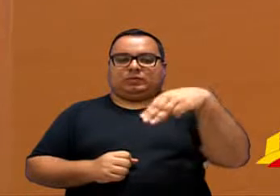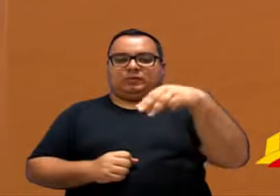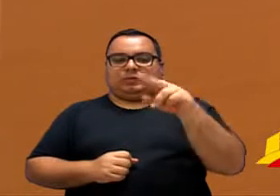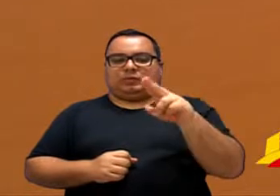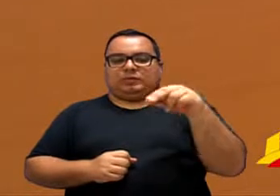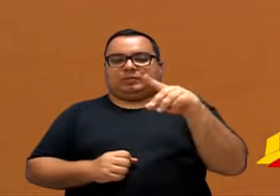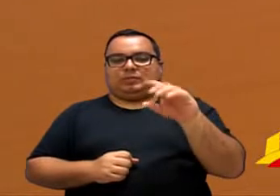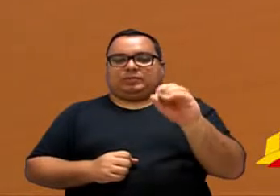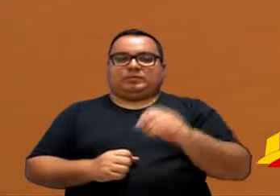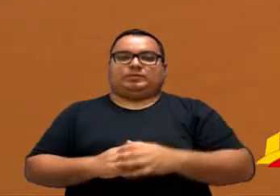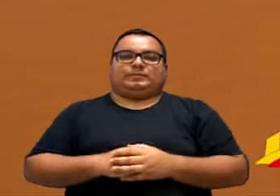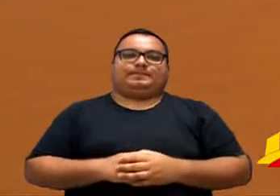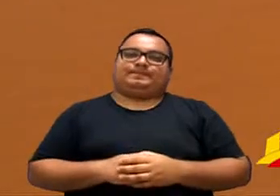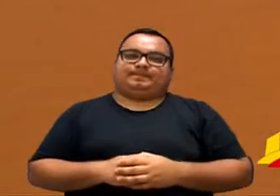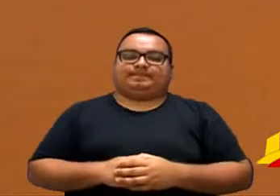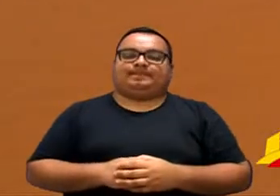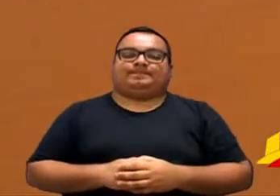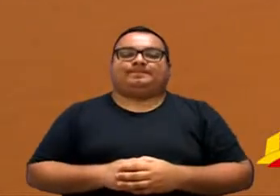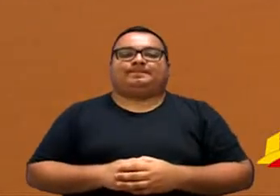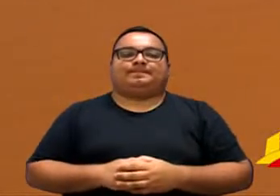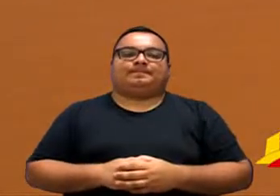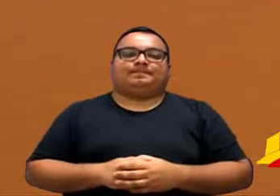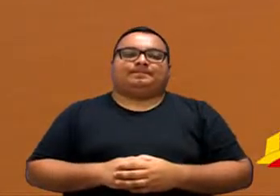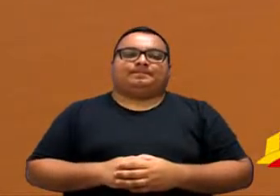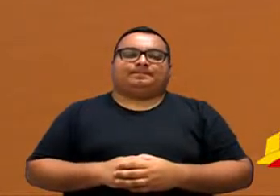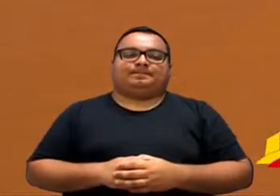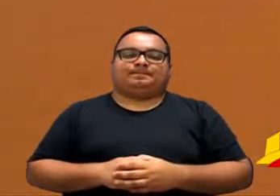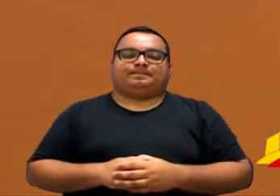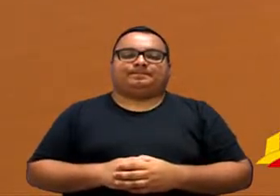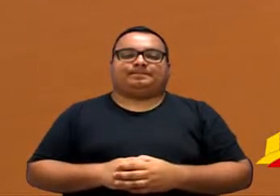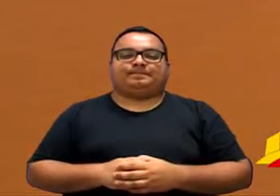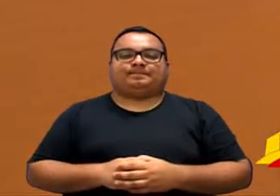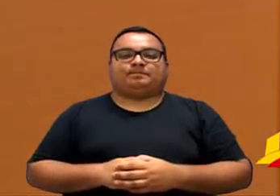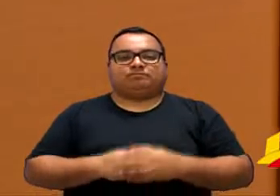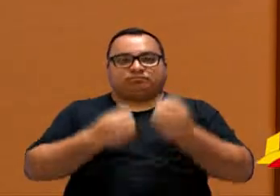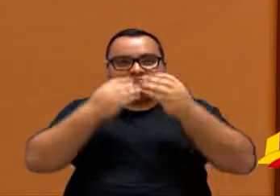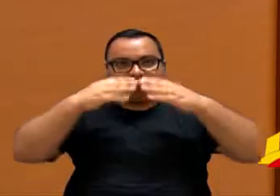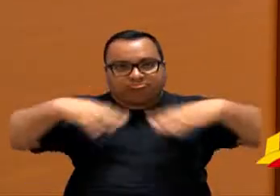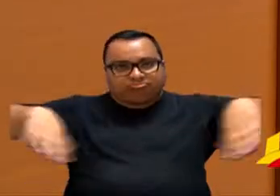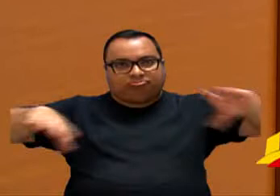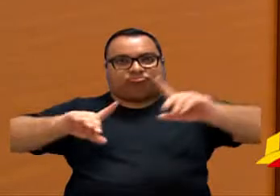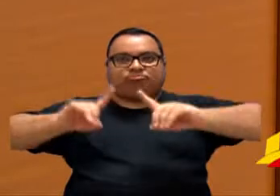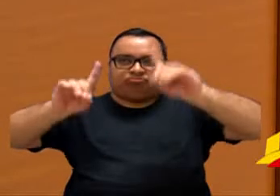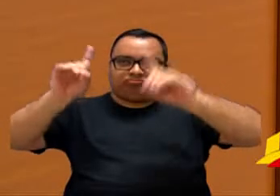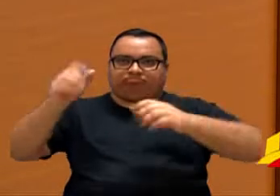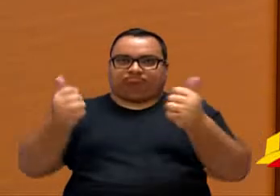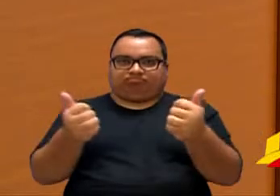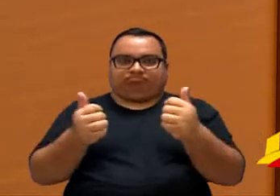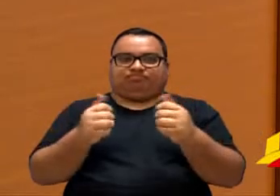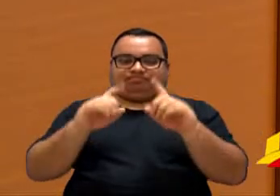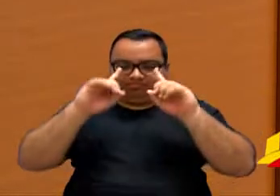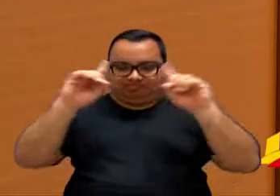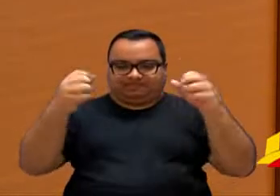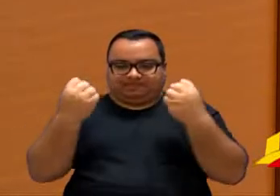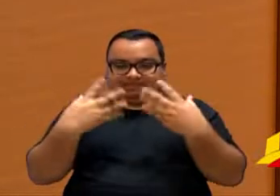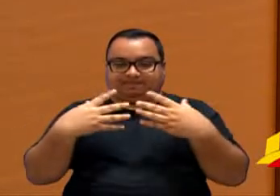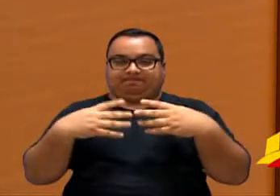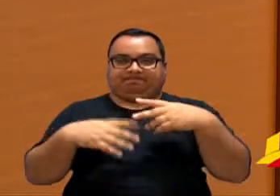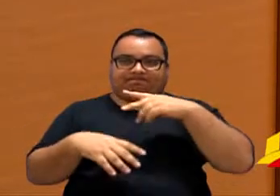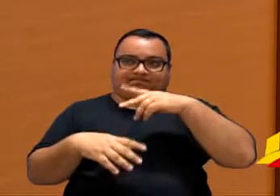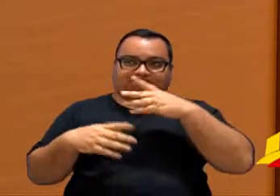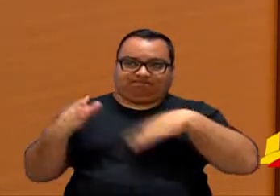Bom dia Bom dia senhor presidente Bom dia colegas vereadores e vereadores população que nos acompanham